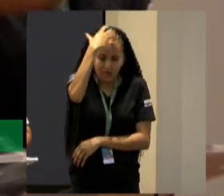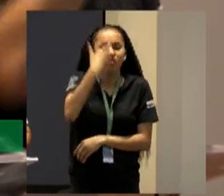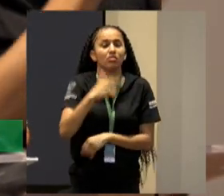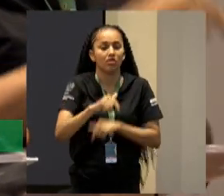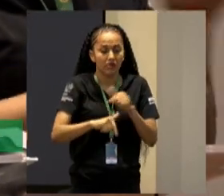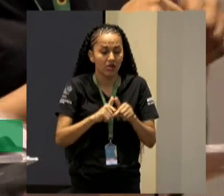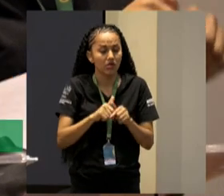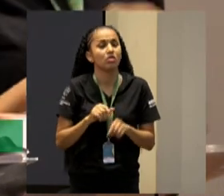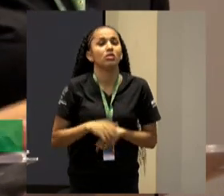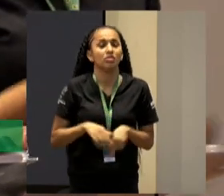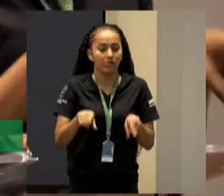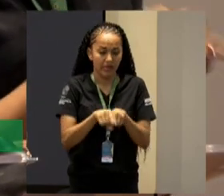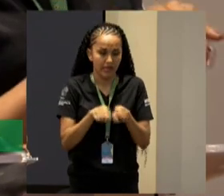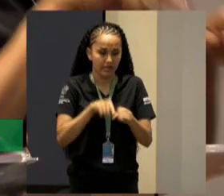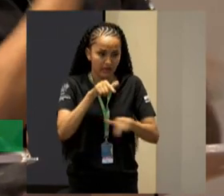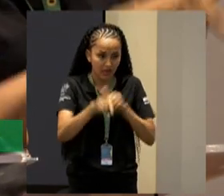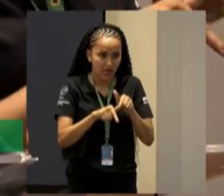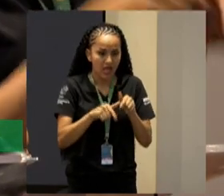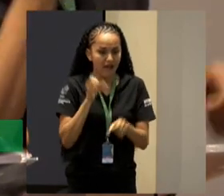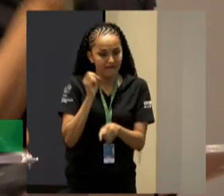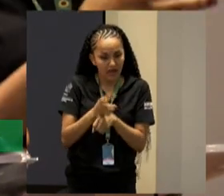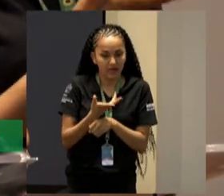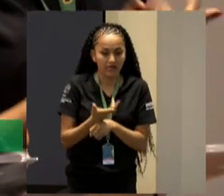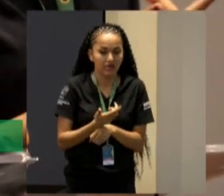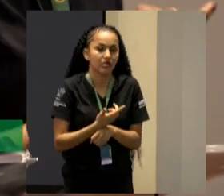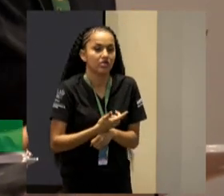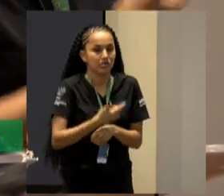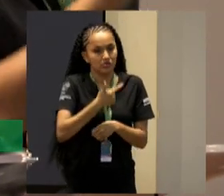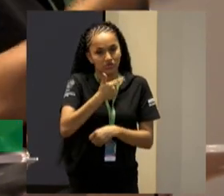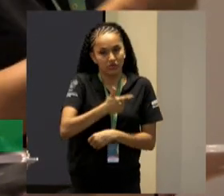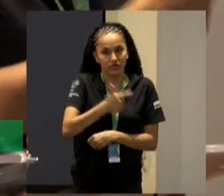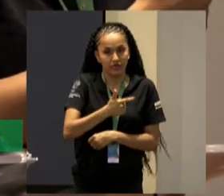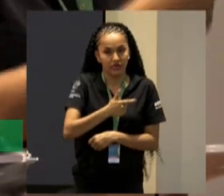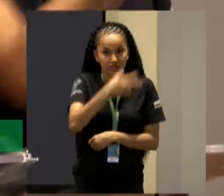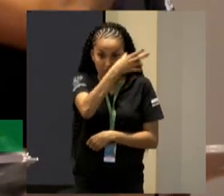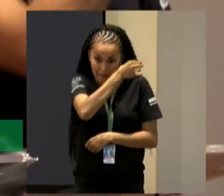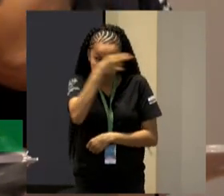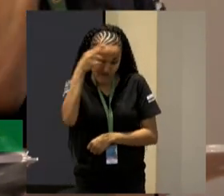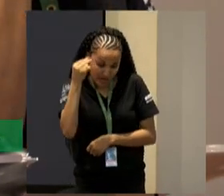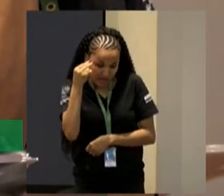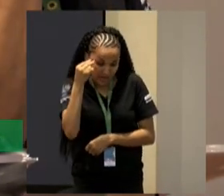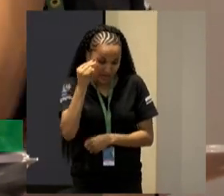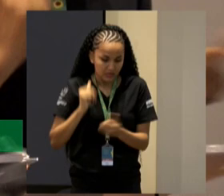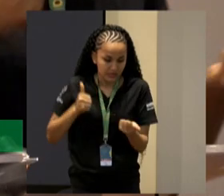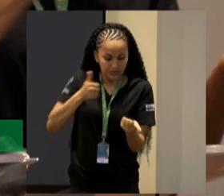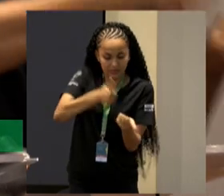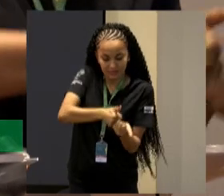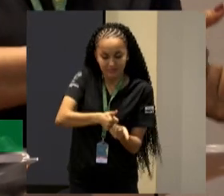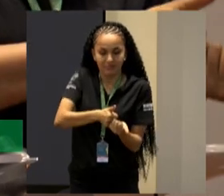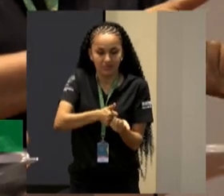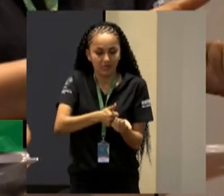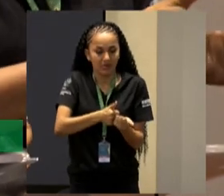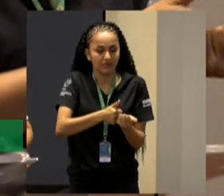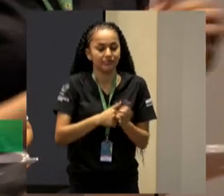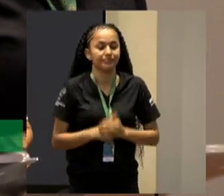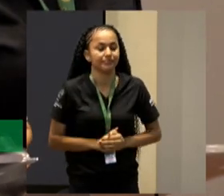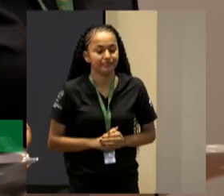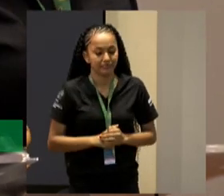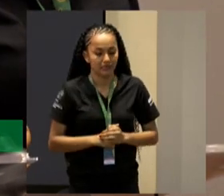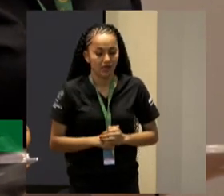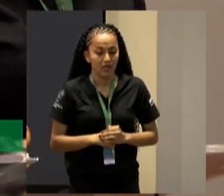20 anos de mandato, ocupou também o cargo de vice-prefeito e prefeito suplente em